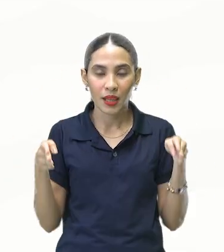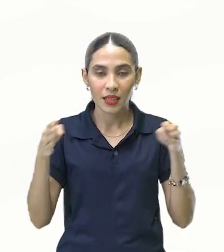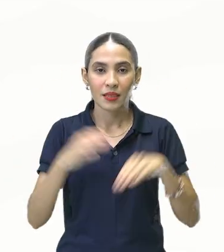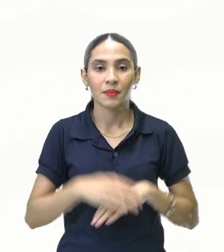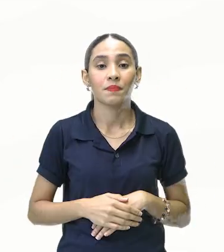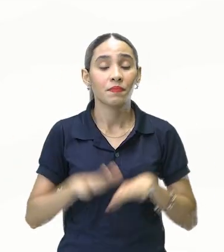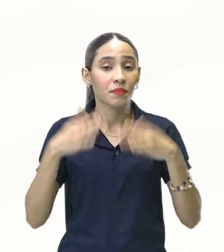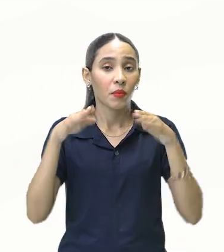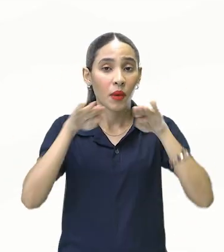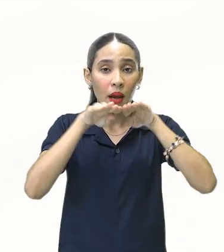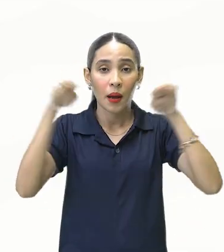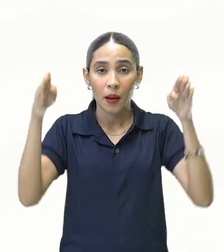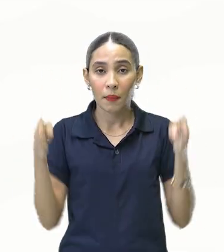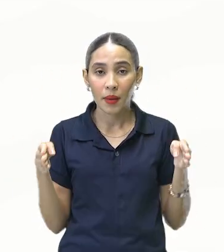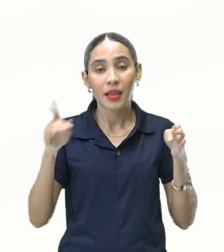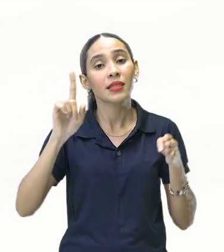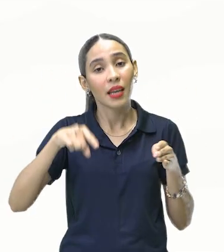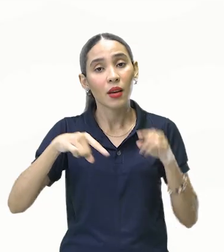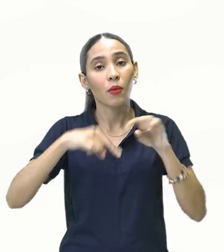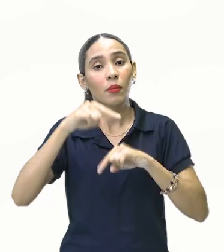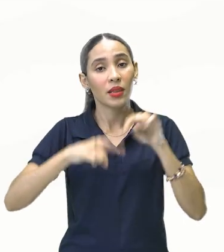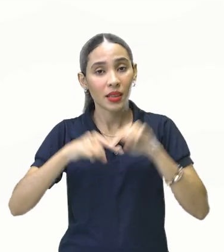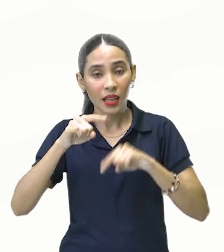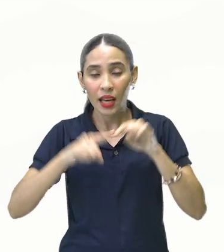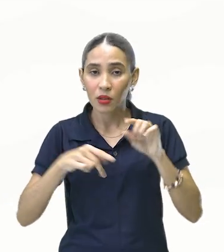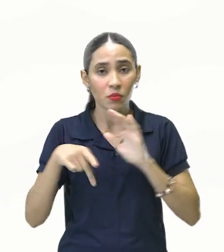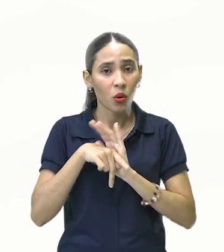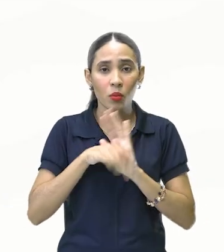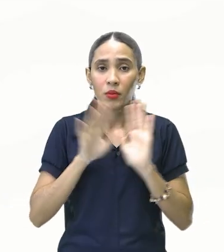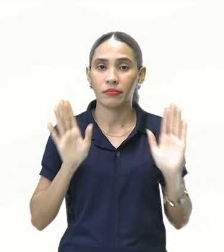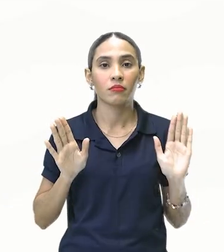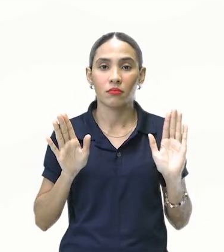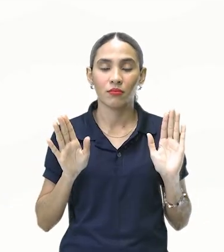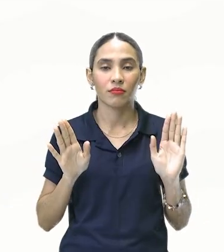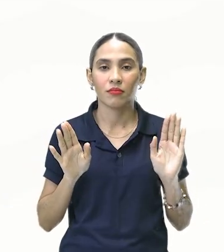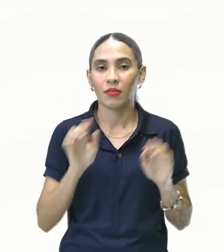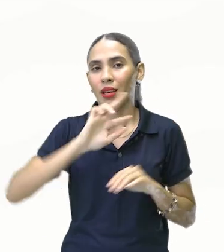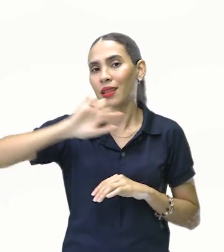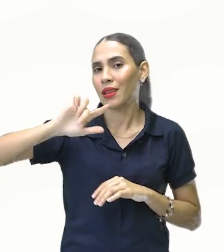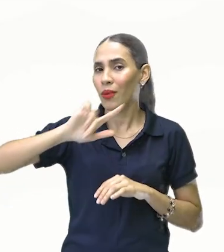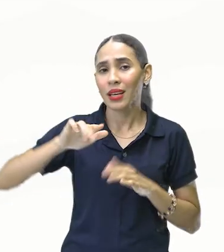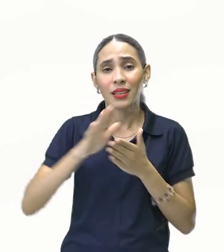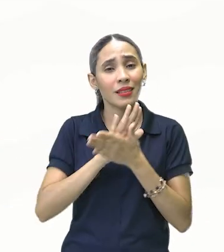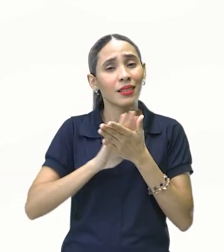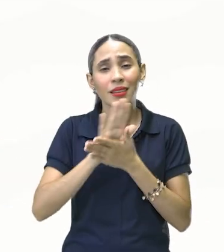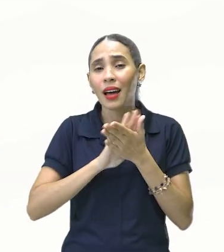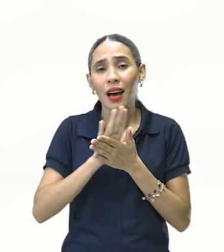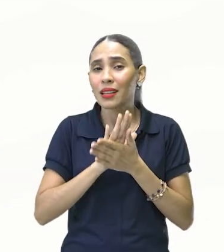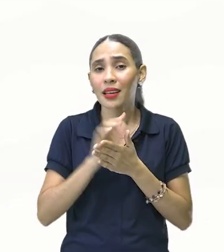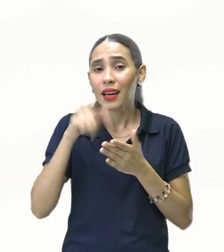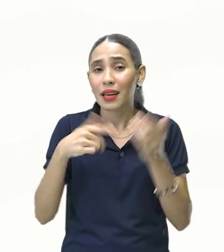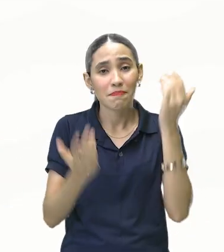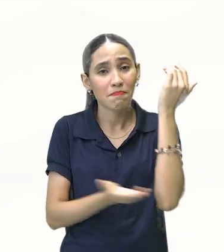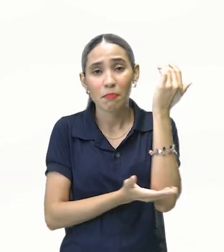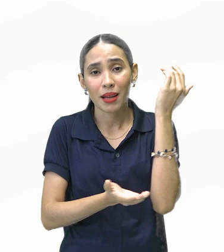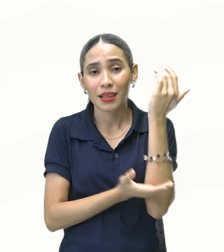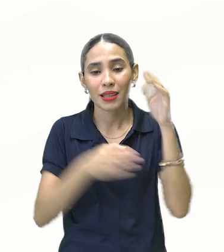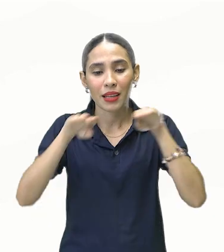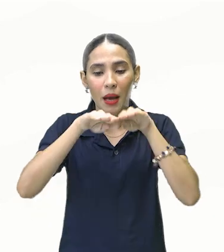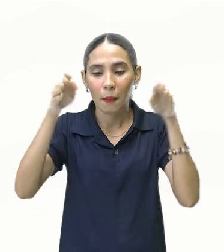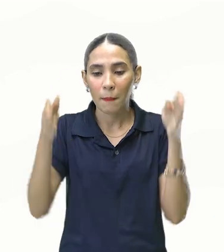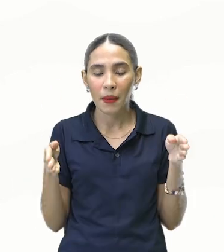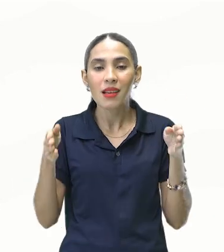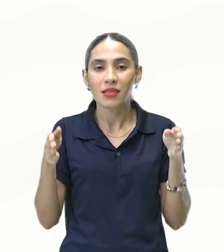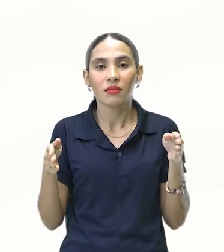A mesa, ela é um objeto por si só. Ela não é nada, é um pedaço de madeira